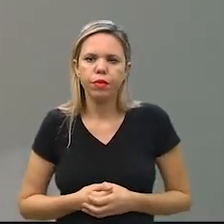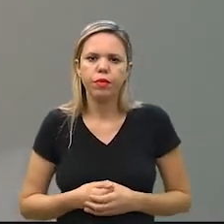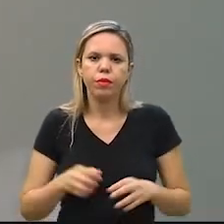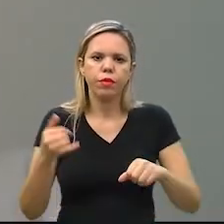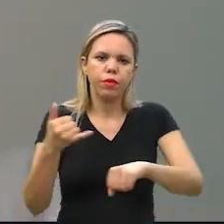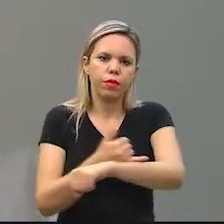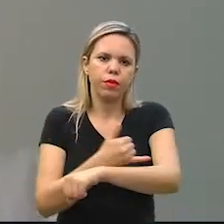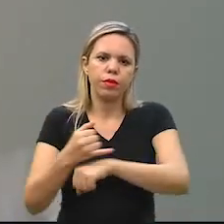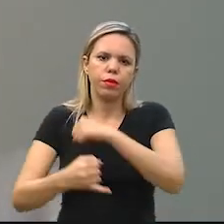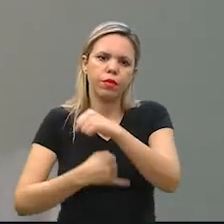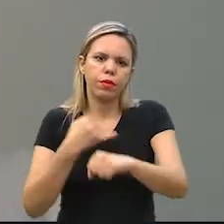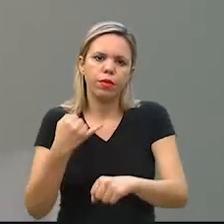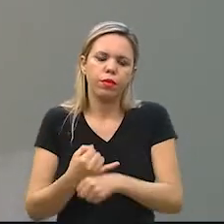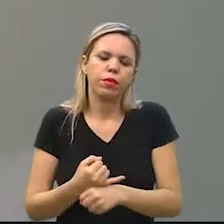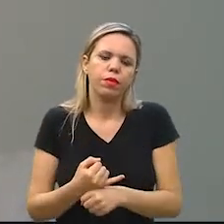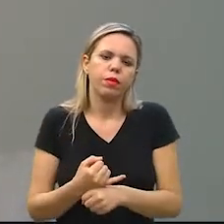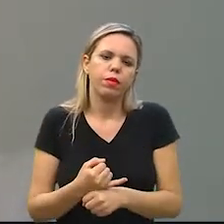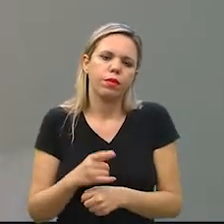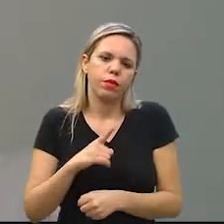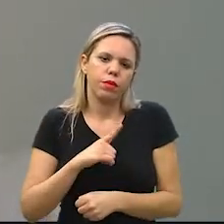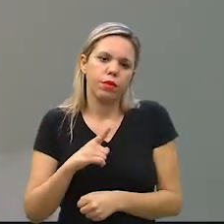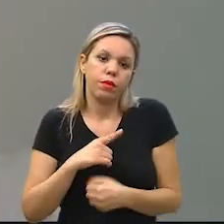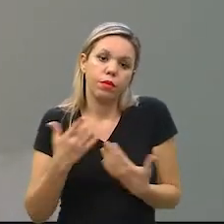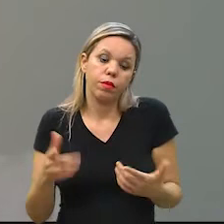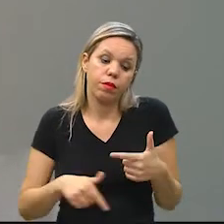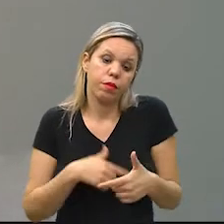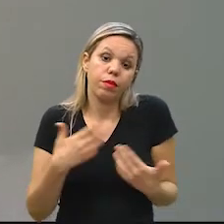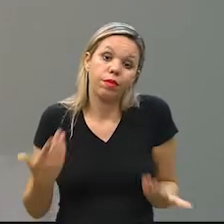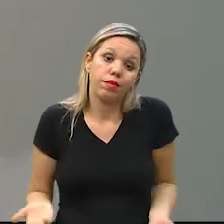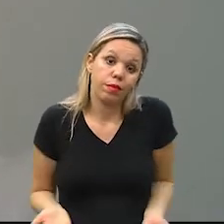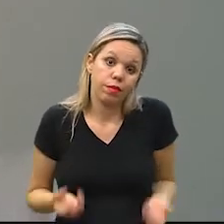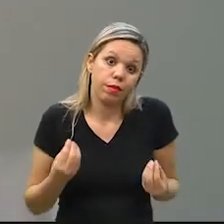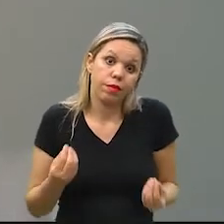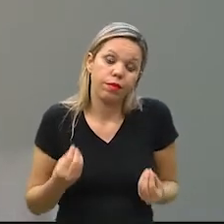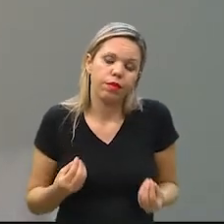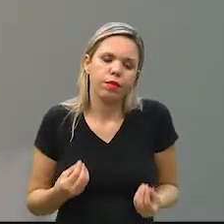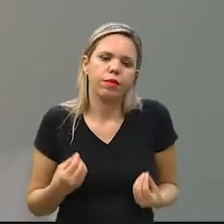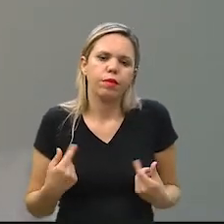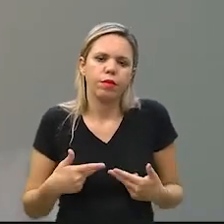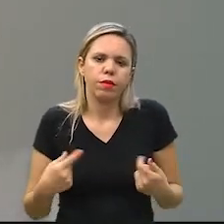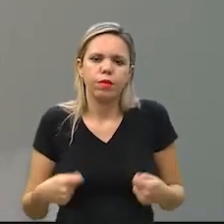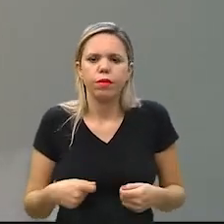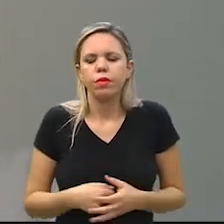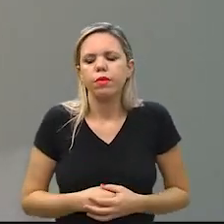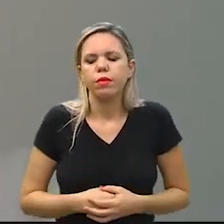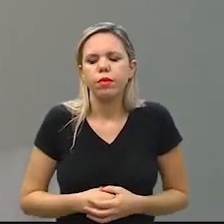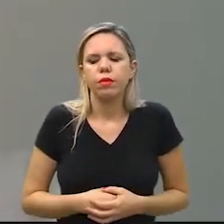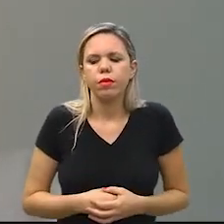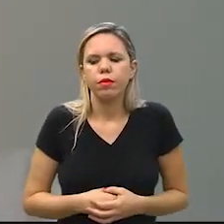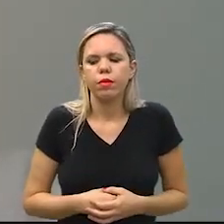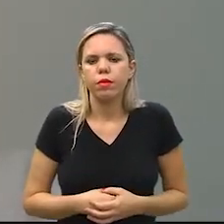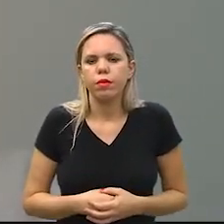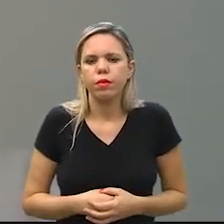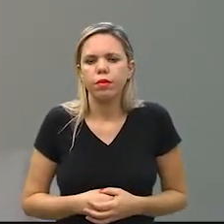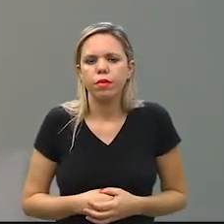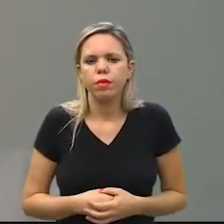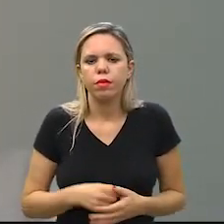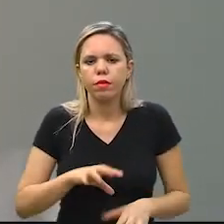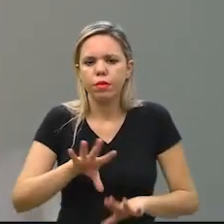infraestrutura da internet de banda larga. Então, é mais uma coisa que precisa, que foi